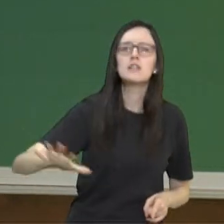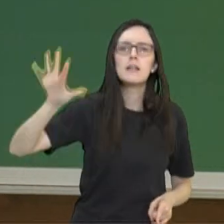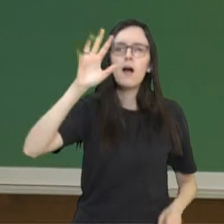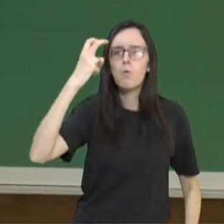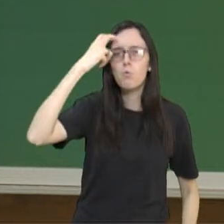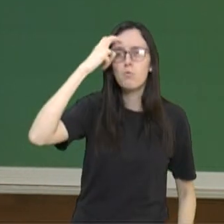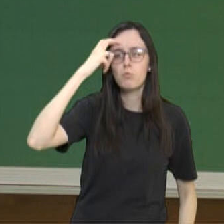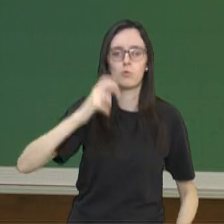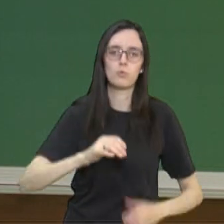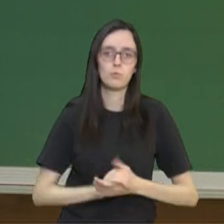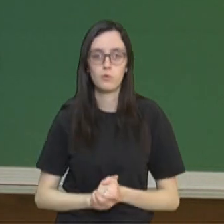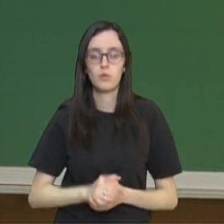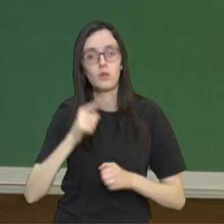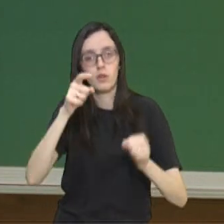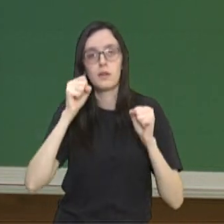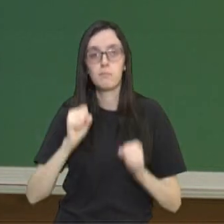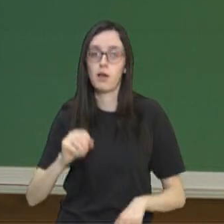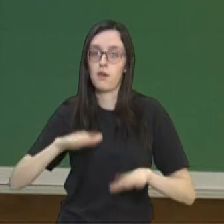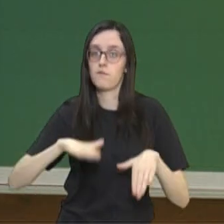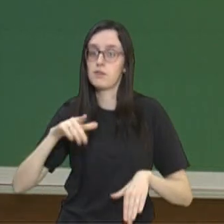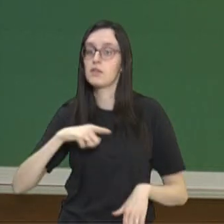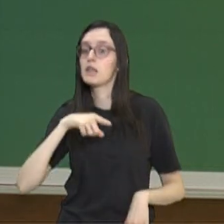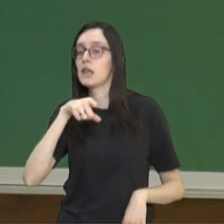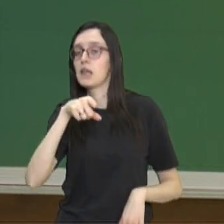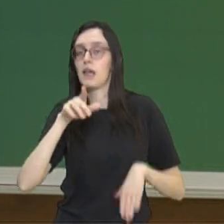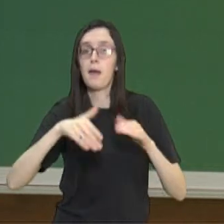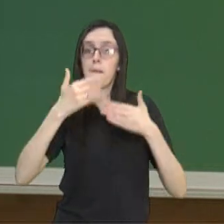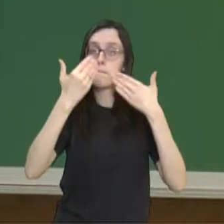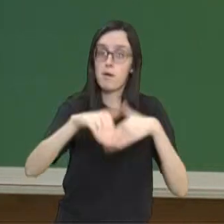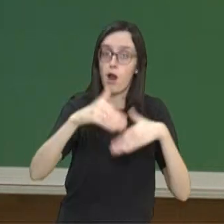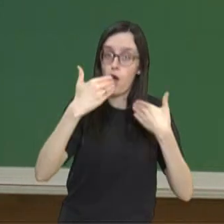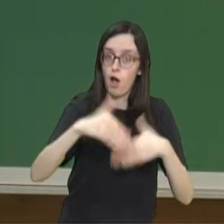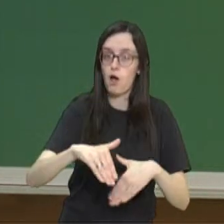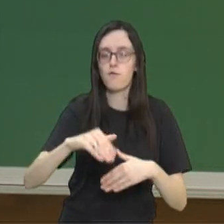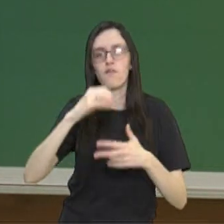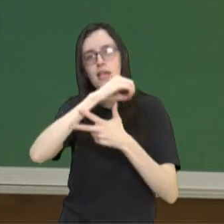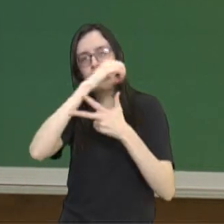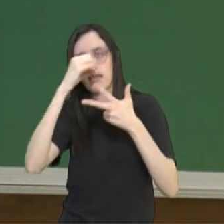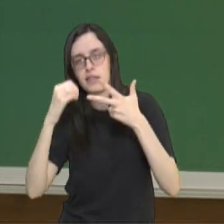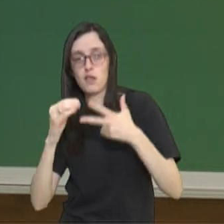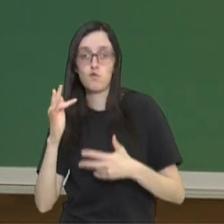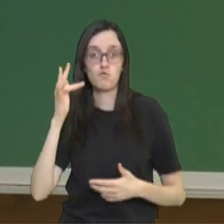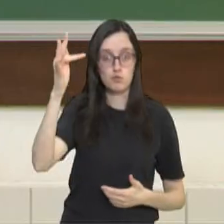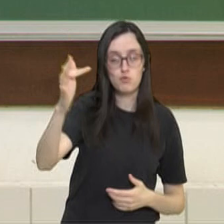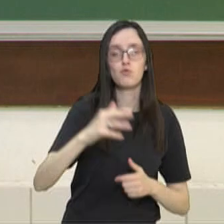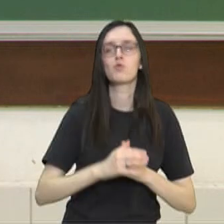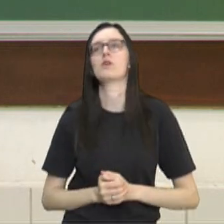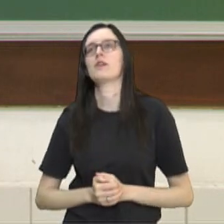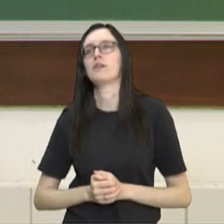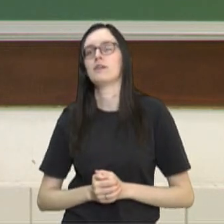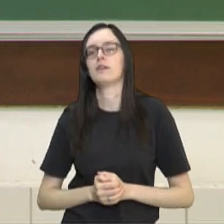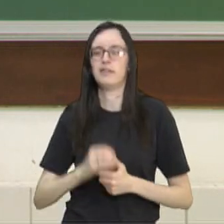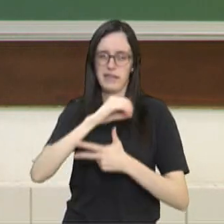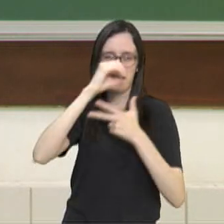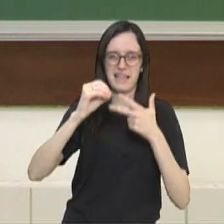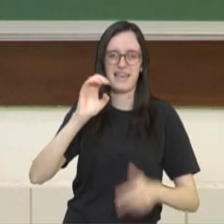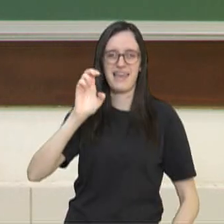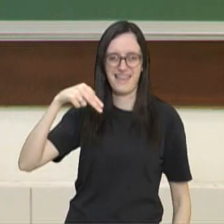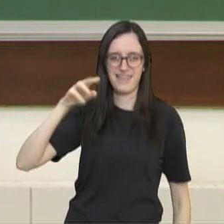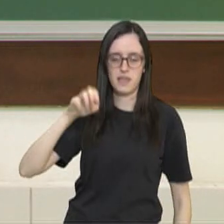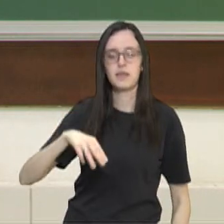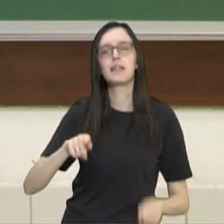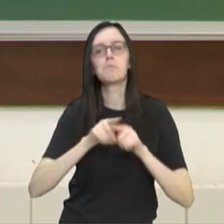essa diferença, né? Muito bem. Na sequência, então, vamos fazer uma atividade. Então, agora